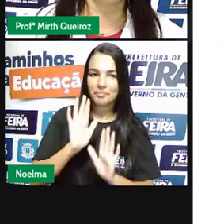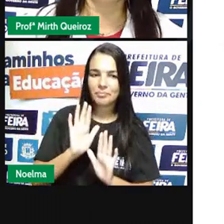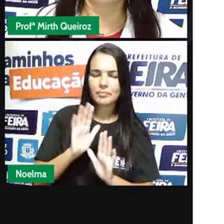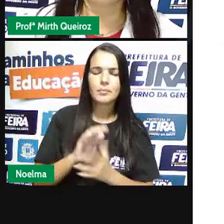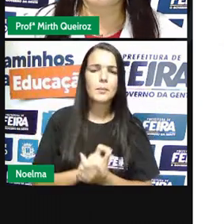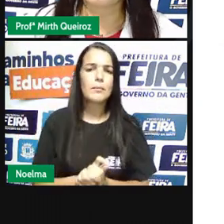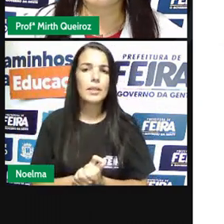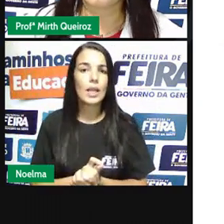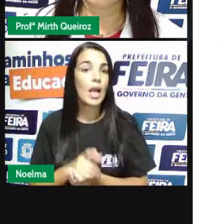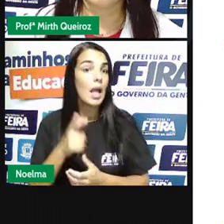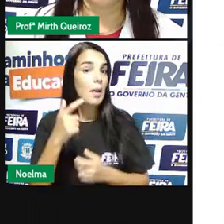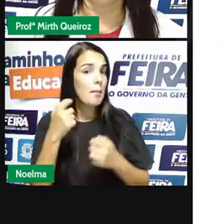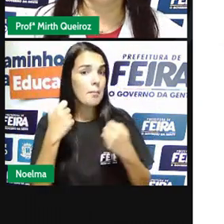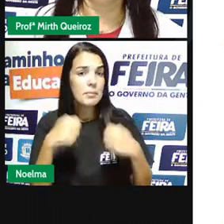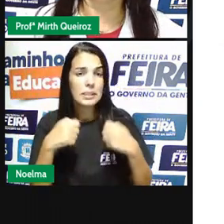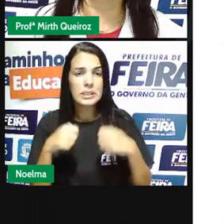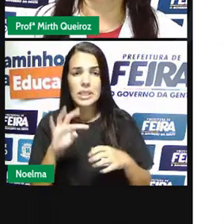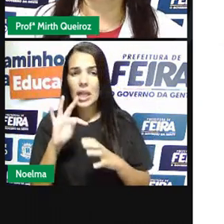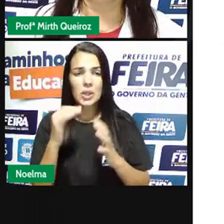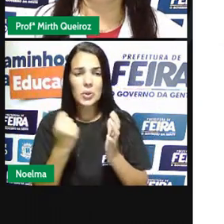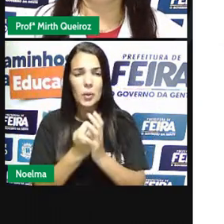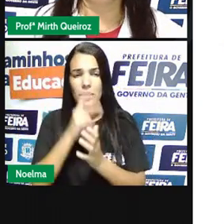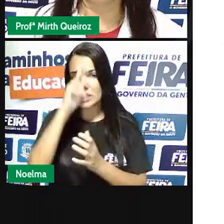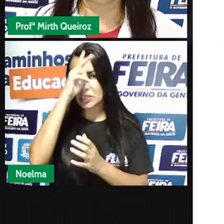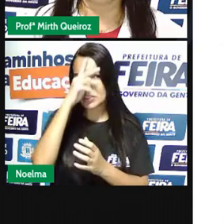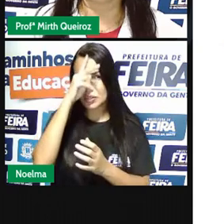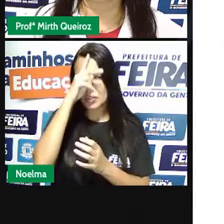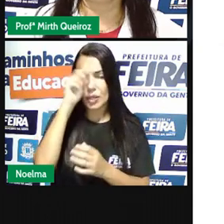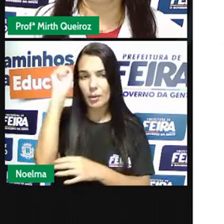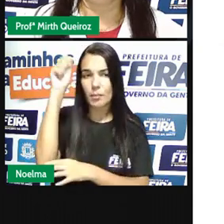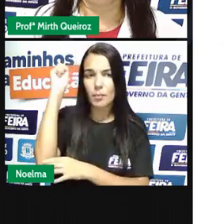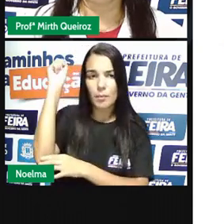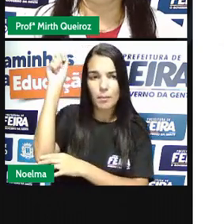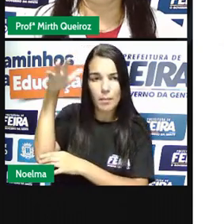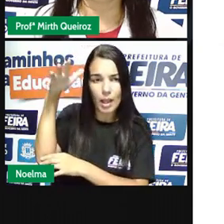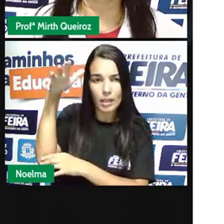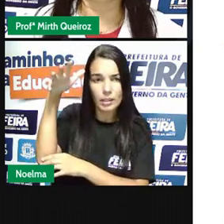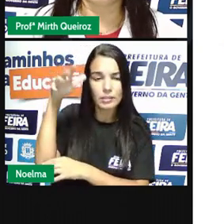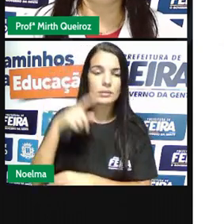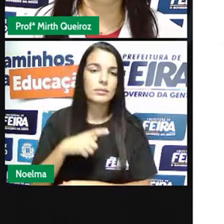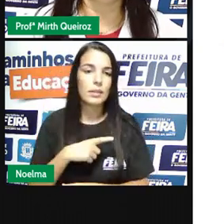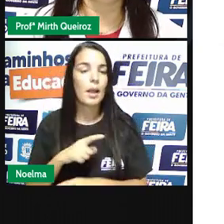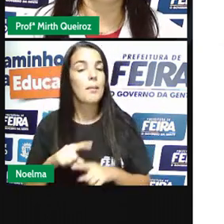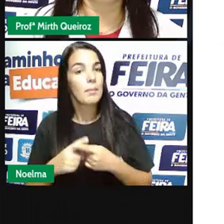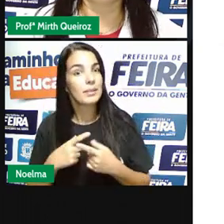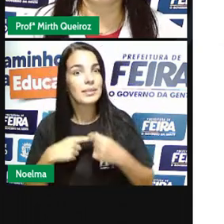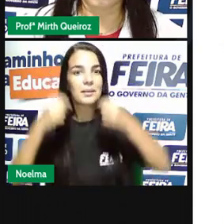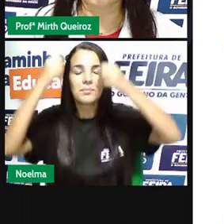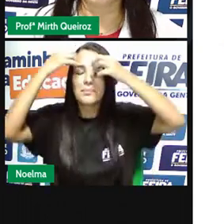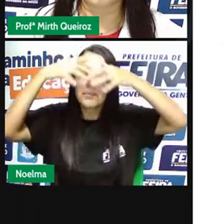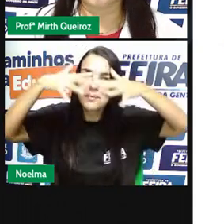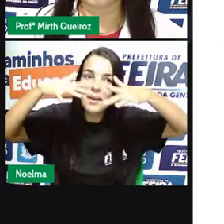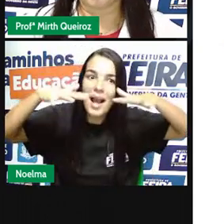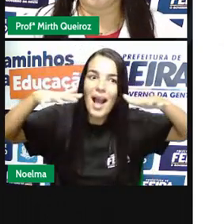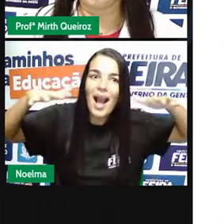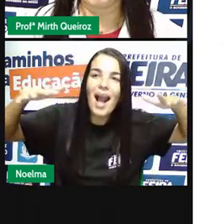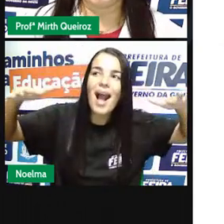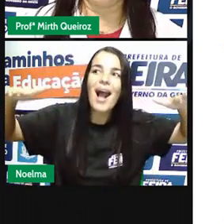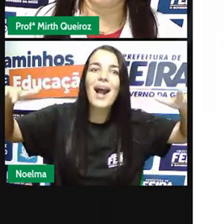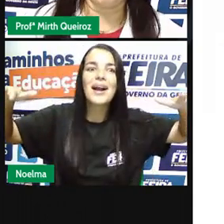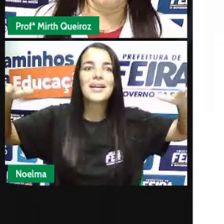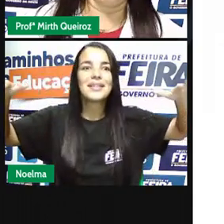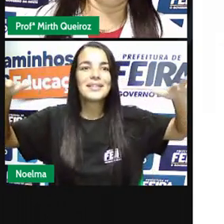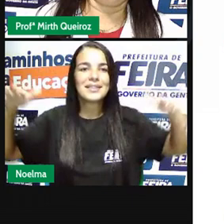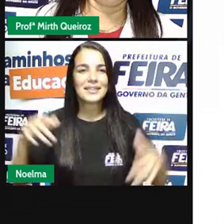que todos os pontos vão ser pagas não Mas significa que vão ter elementos Mágicos fantasiosos na